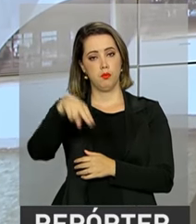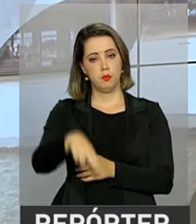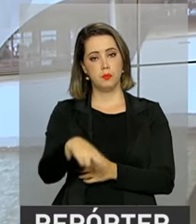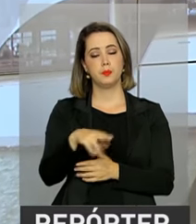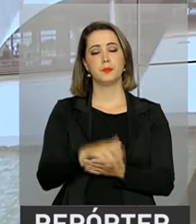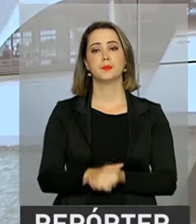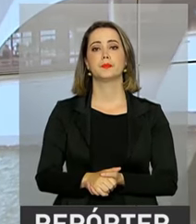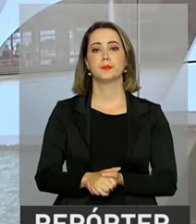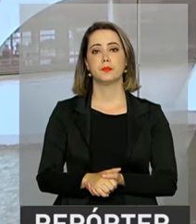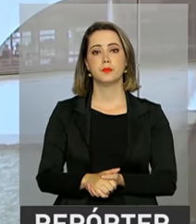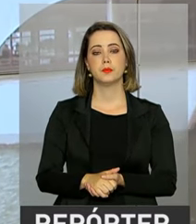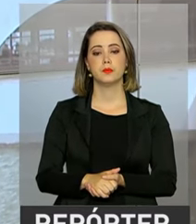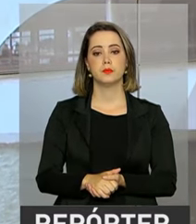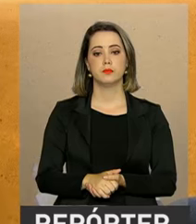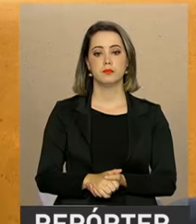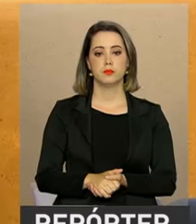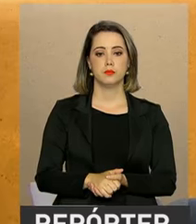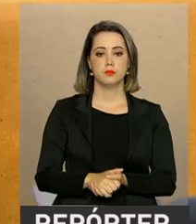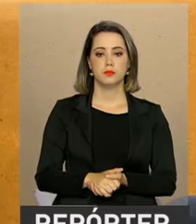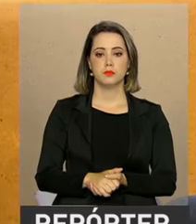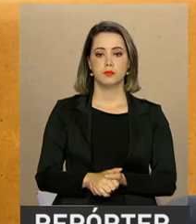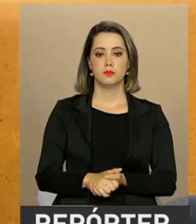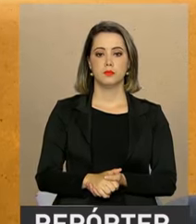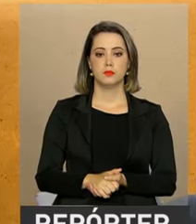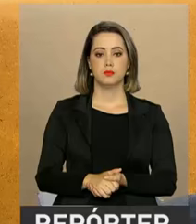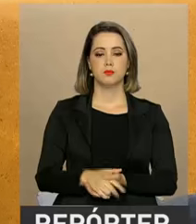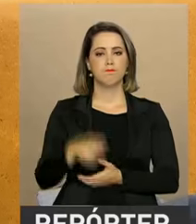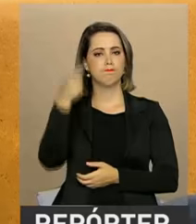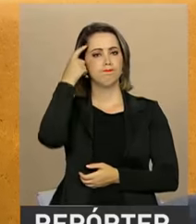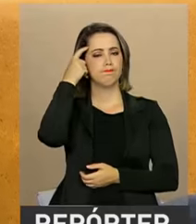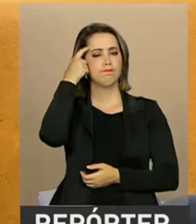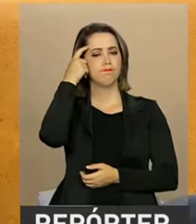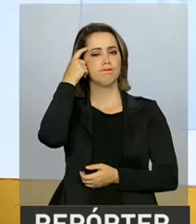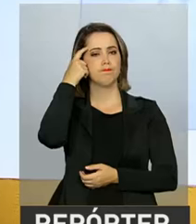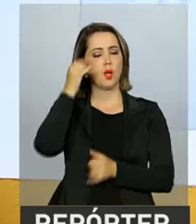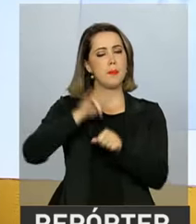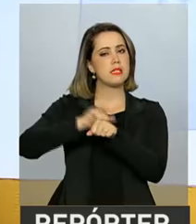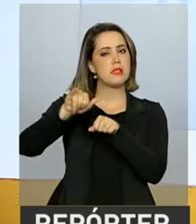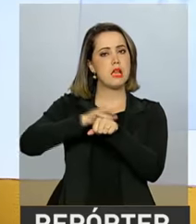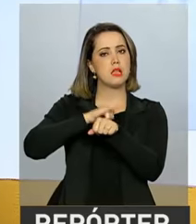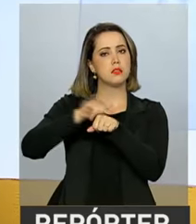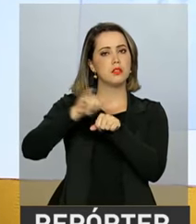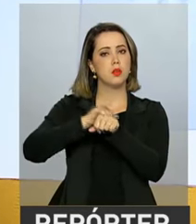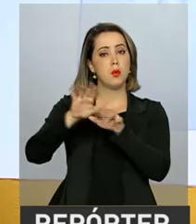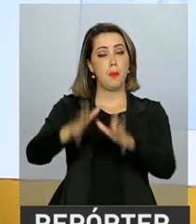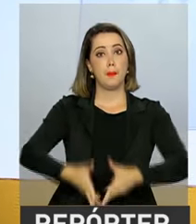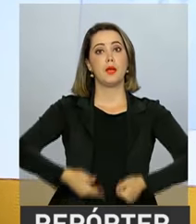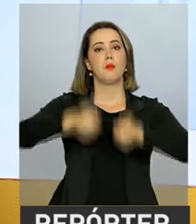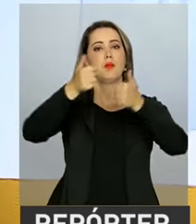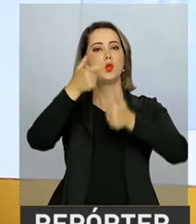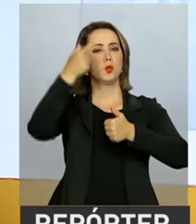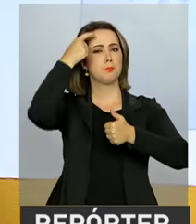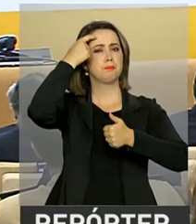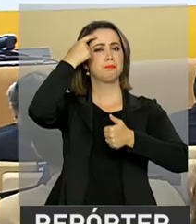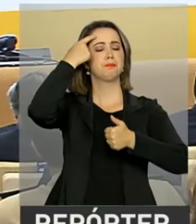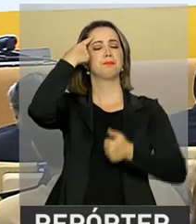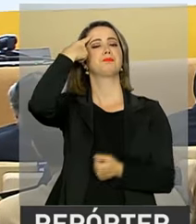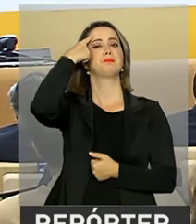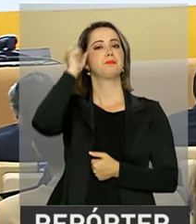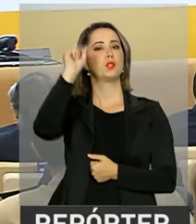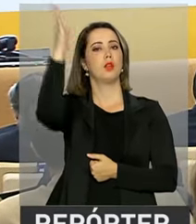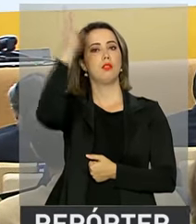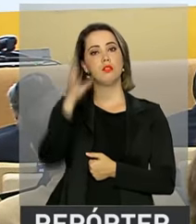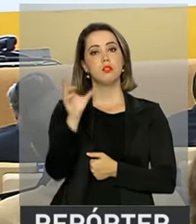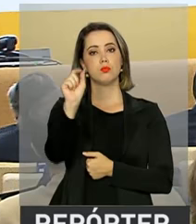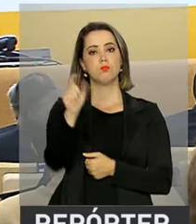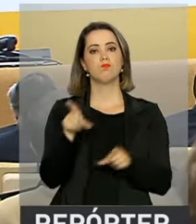abin pensar estrategicamente para fortalecer a atuação de inteligência do brasil o desafio foi